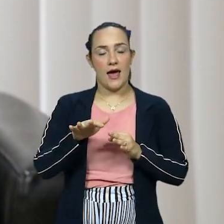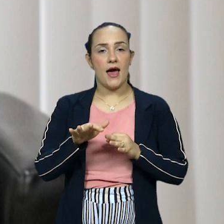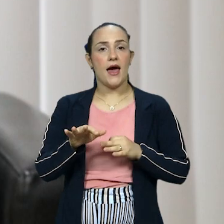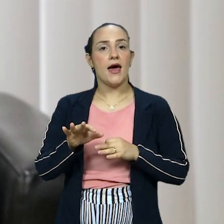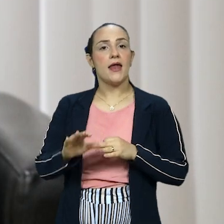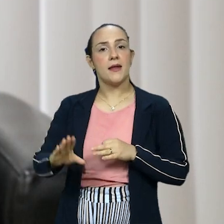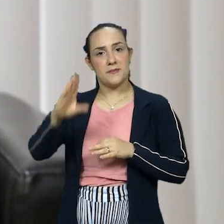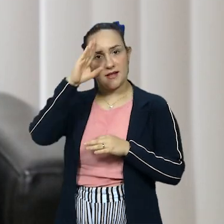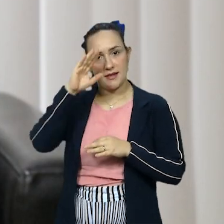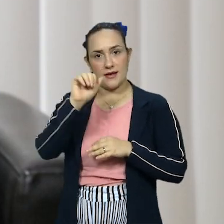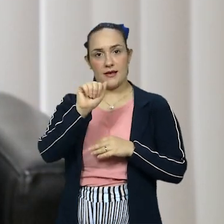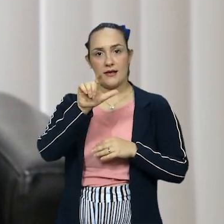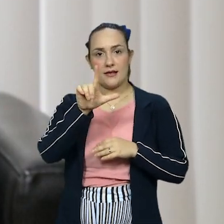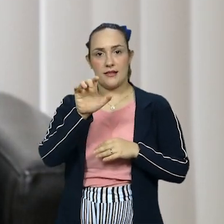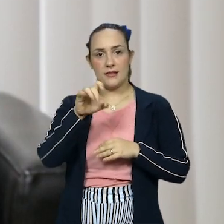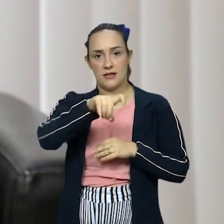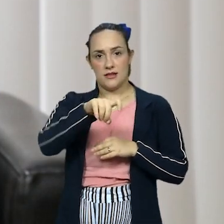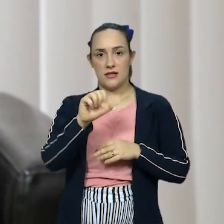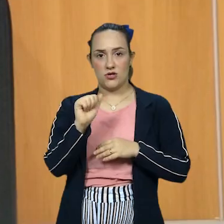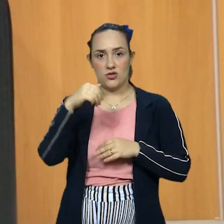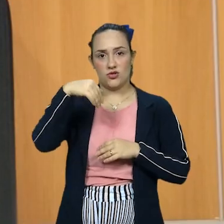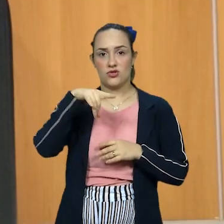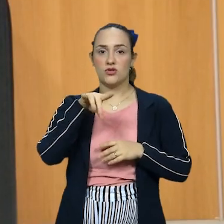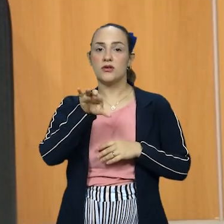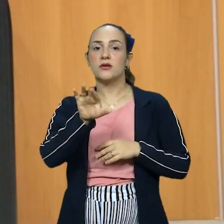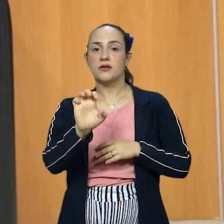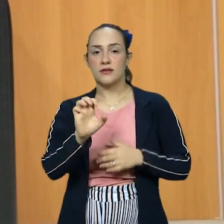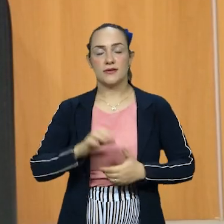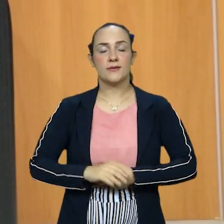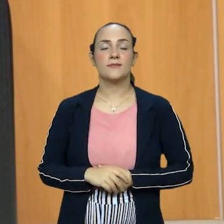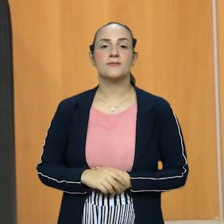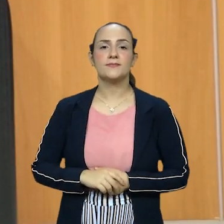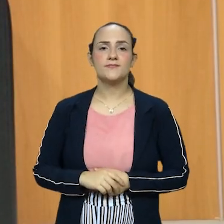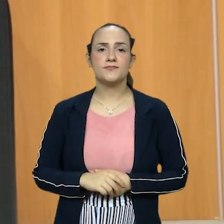Estadual, Alexandre Antunes da Silva.